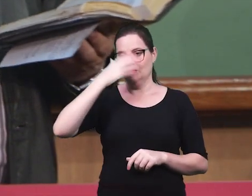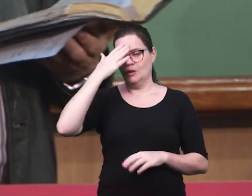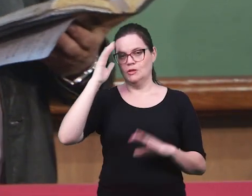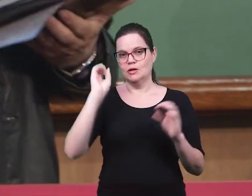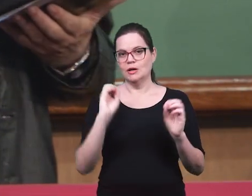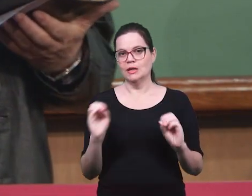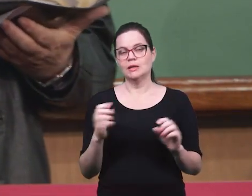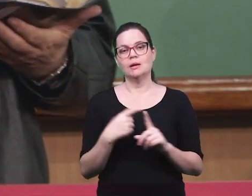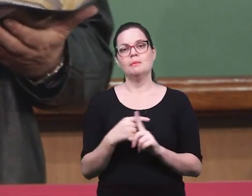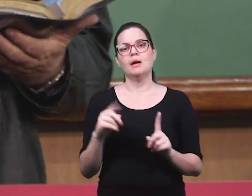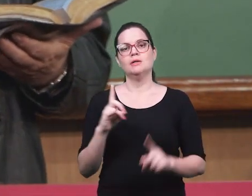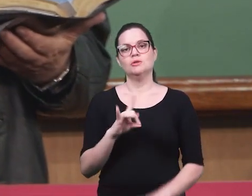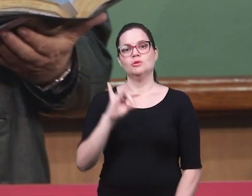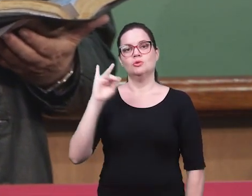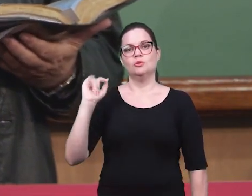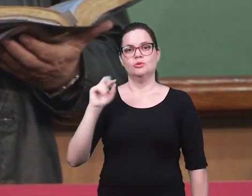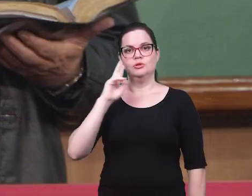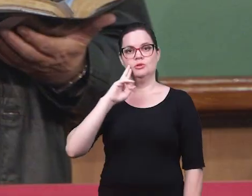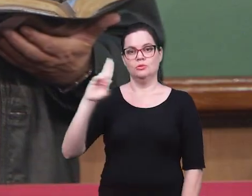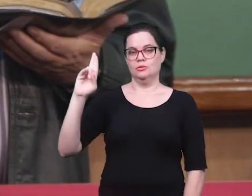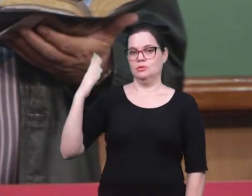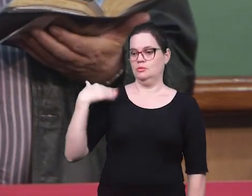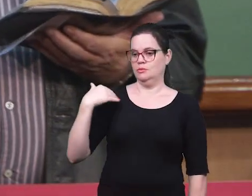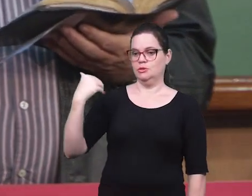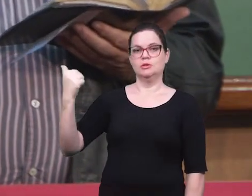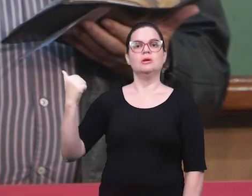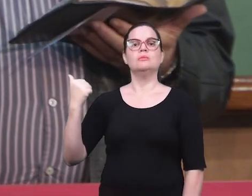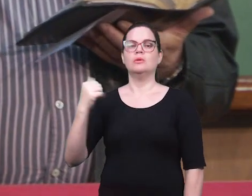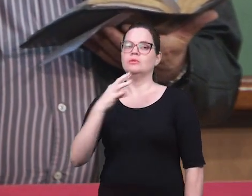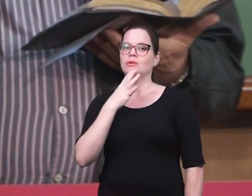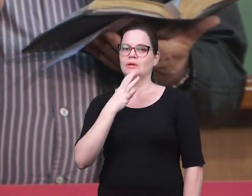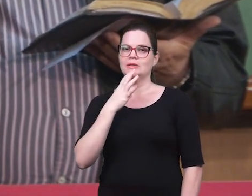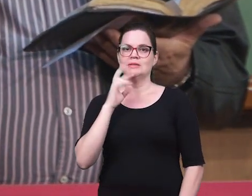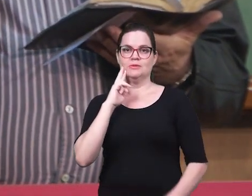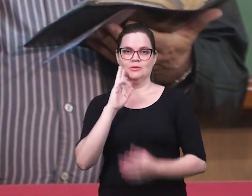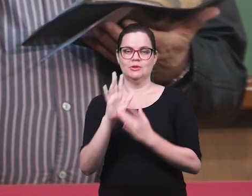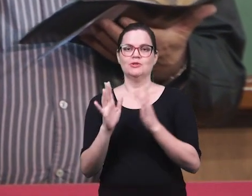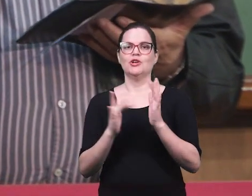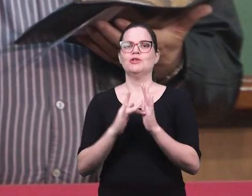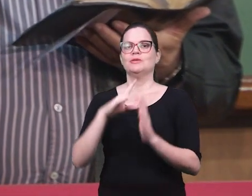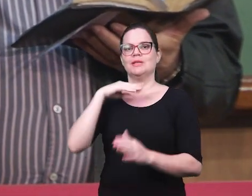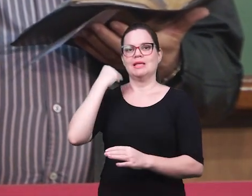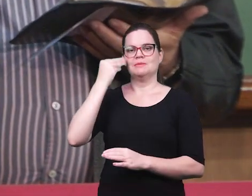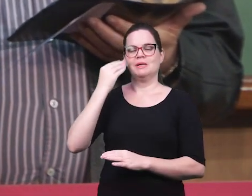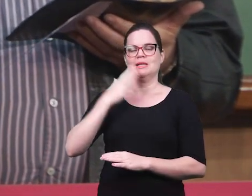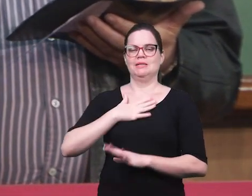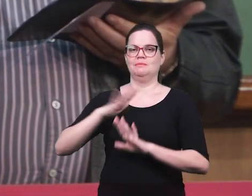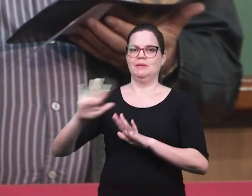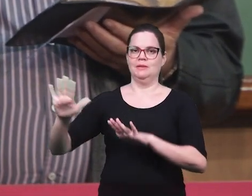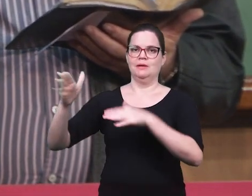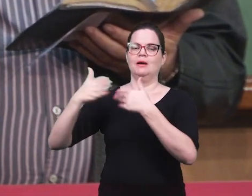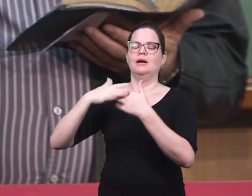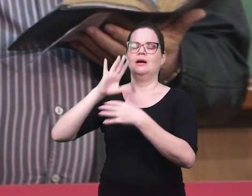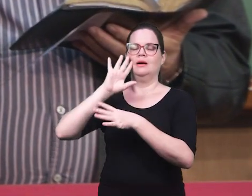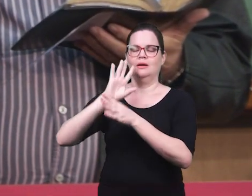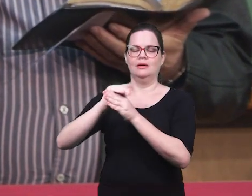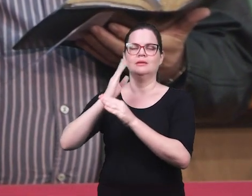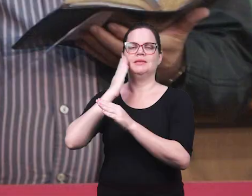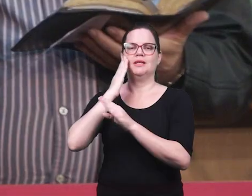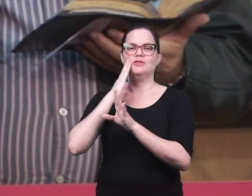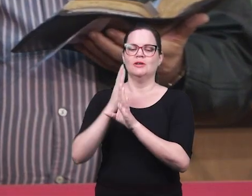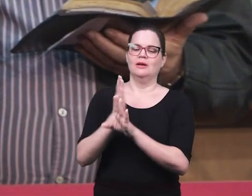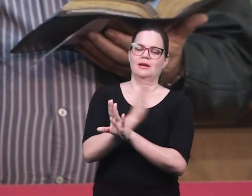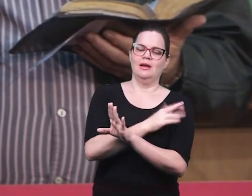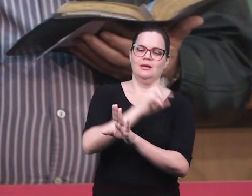isso, e um dia tivemos um encontro com Jesus, aí sim, nos arremeteu para saber que Deus nos elegeu antes, né?